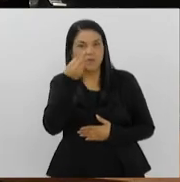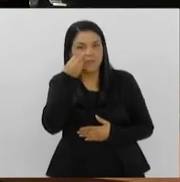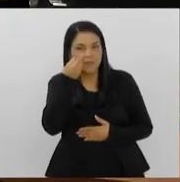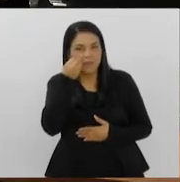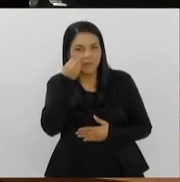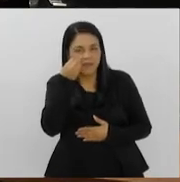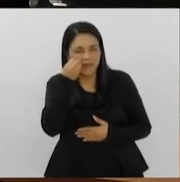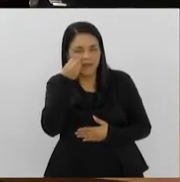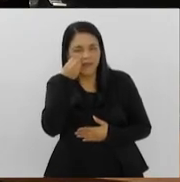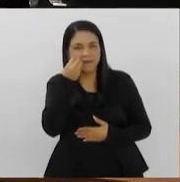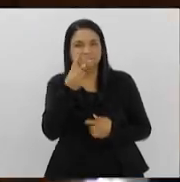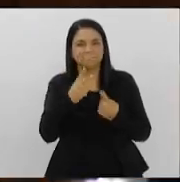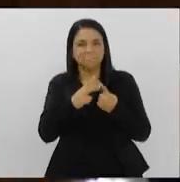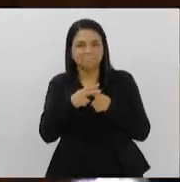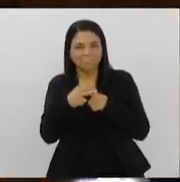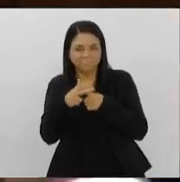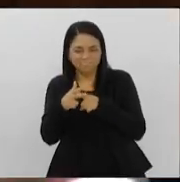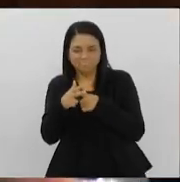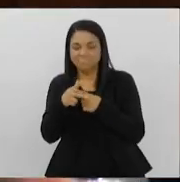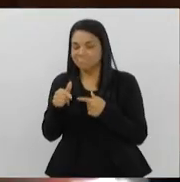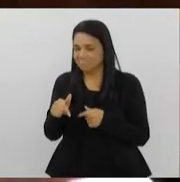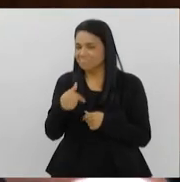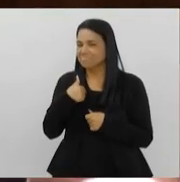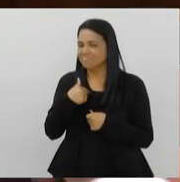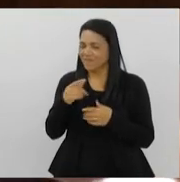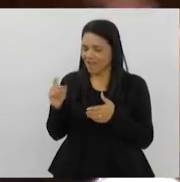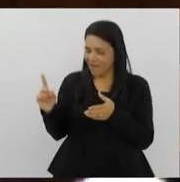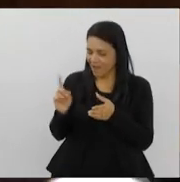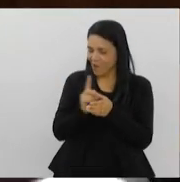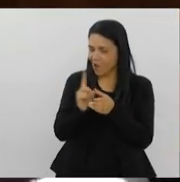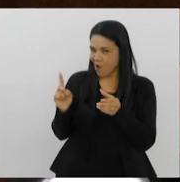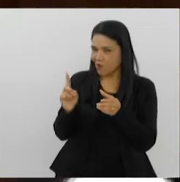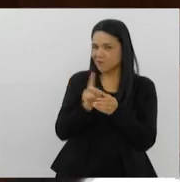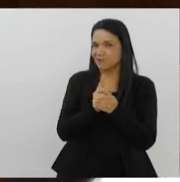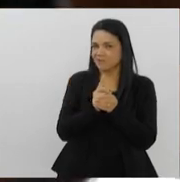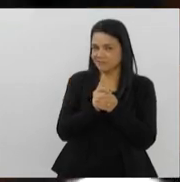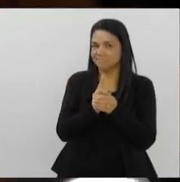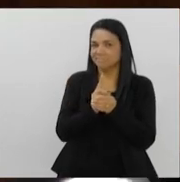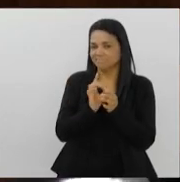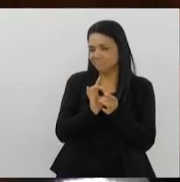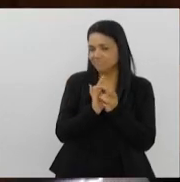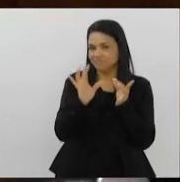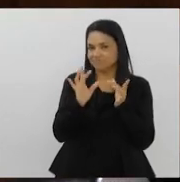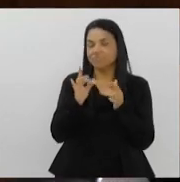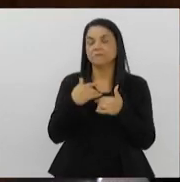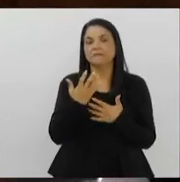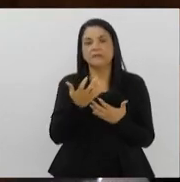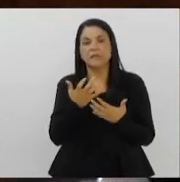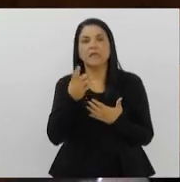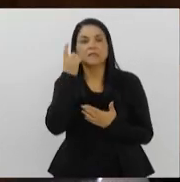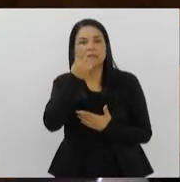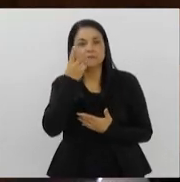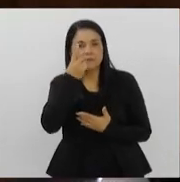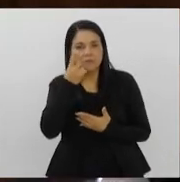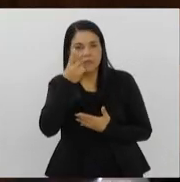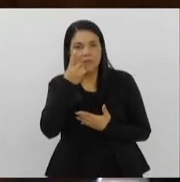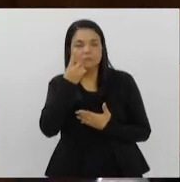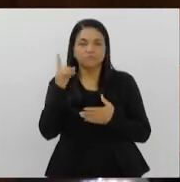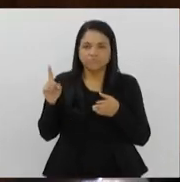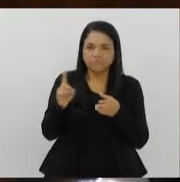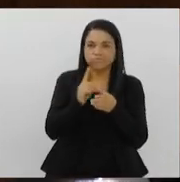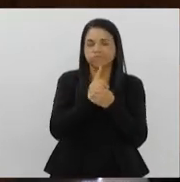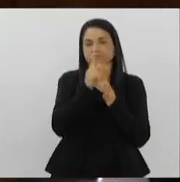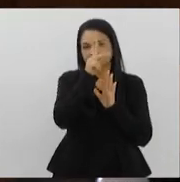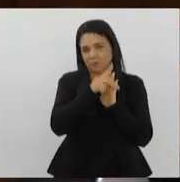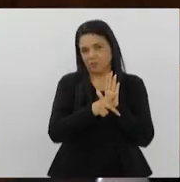essa questão. Estou abrindo aqui a coautoria para todos os deputados e deputadas que quiserem compor esse projeto